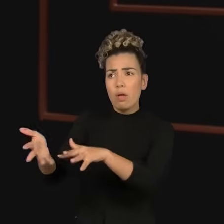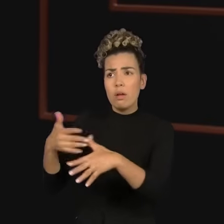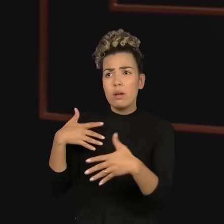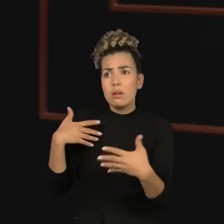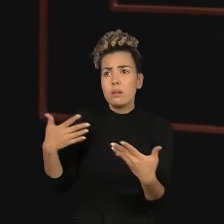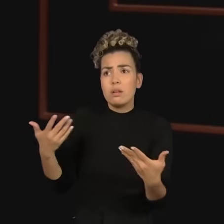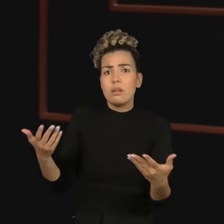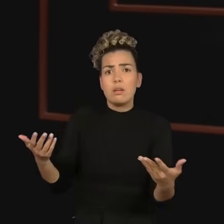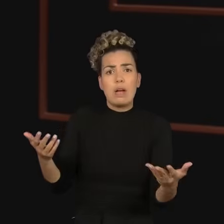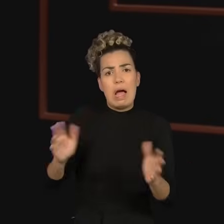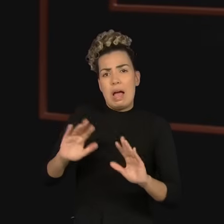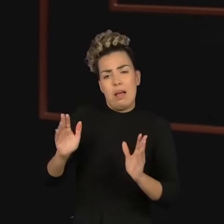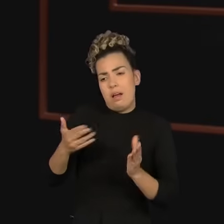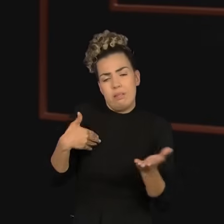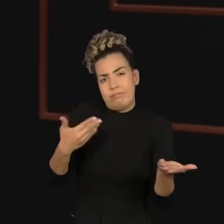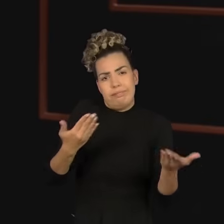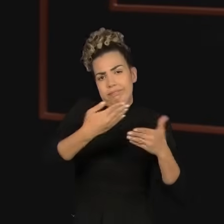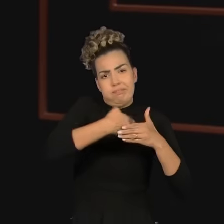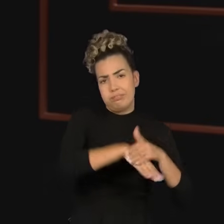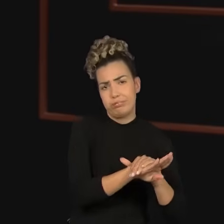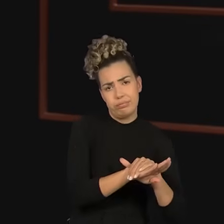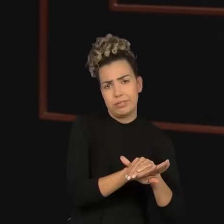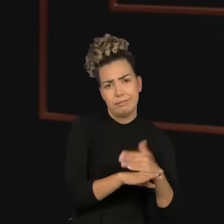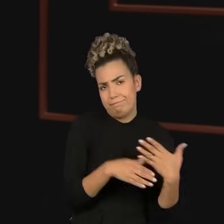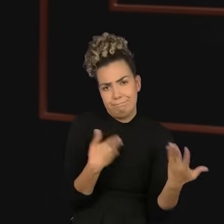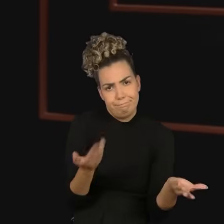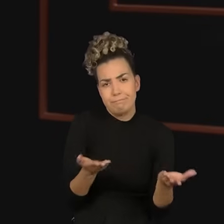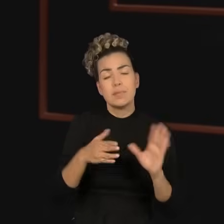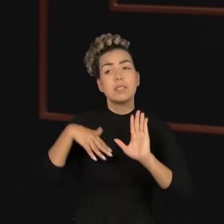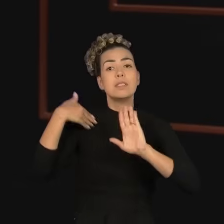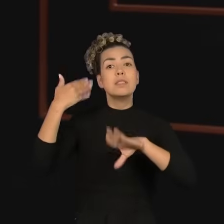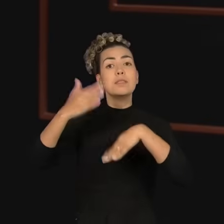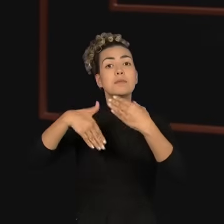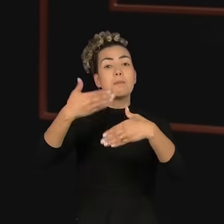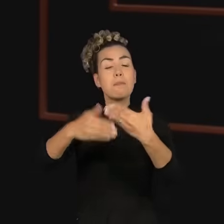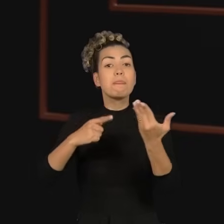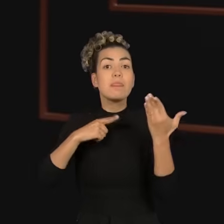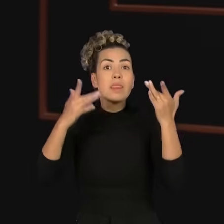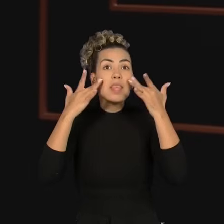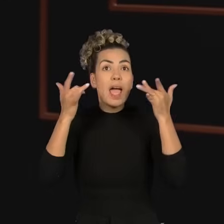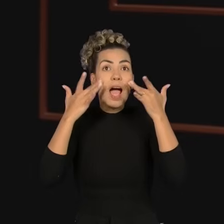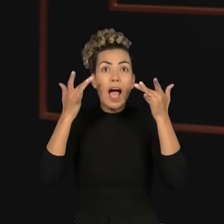fui assistir um espetáculo que a Maria fazia, que a Marisa